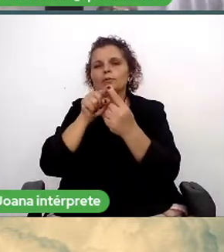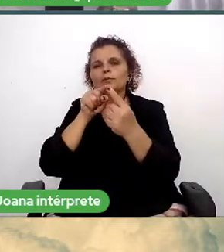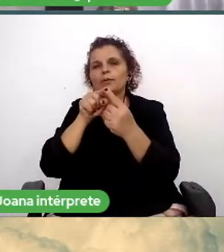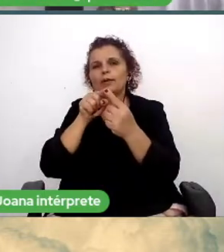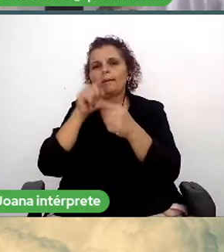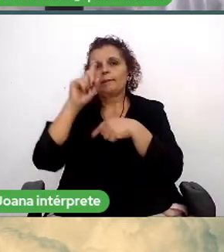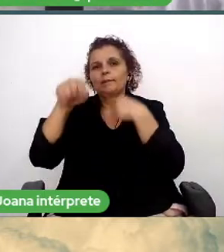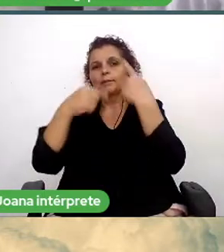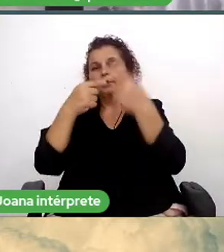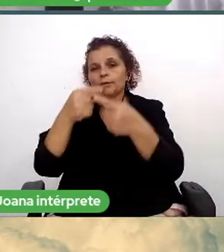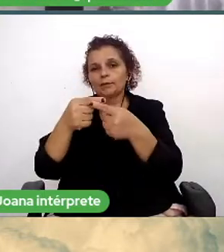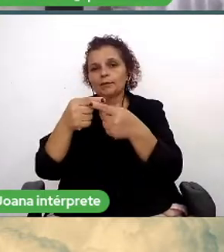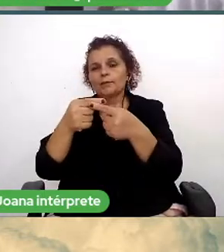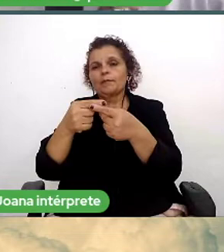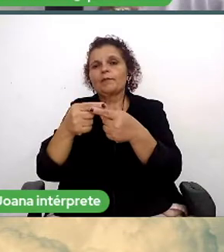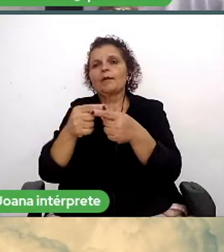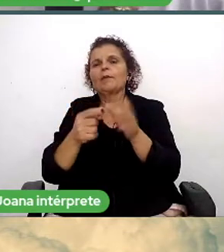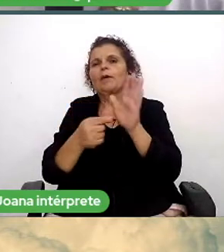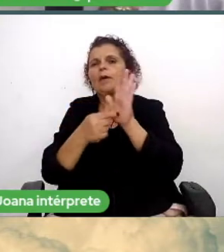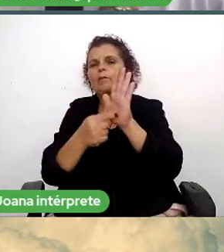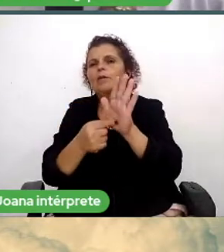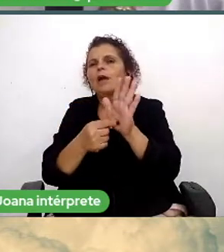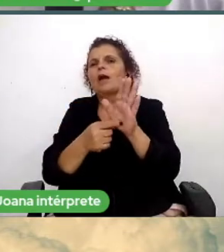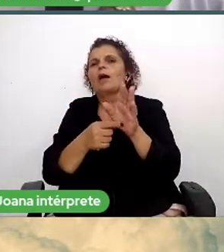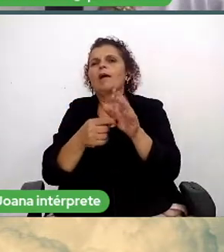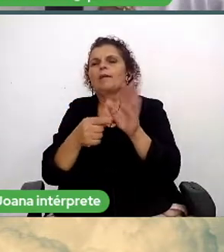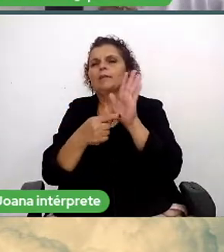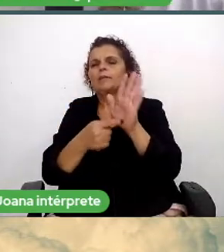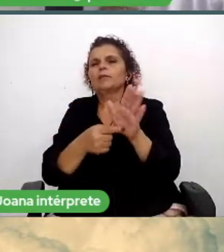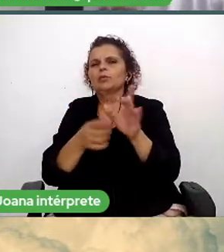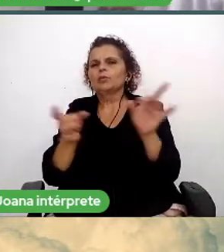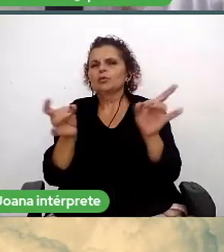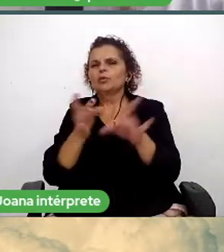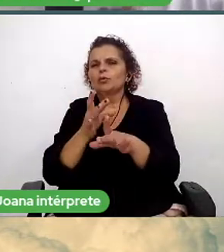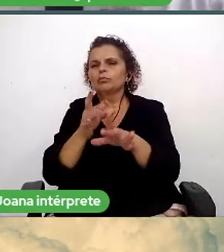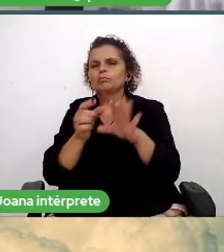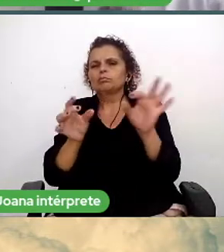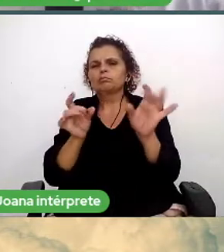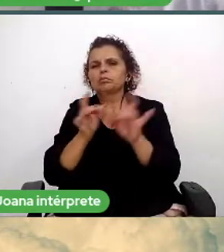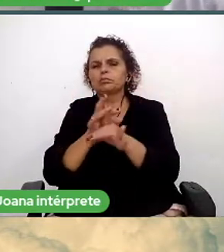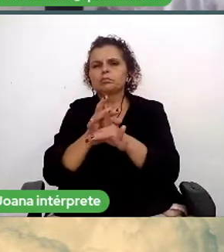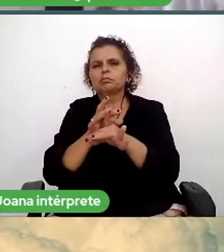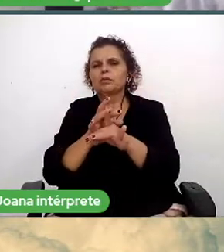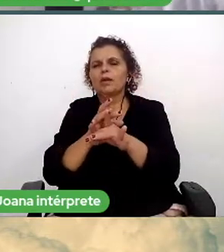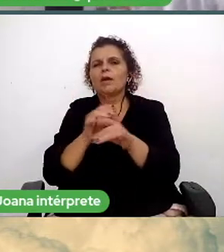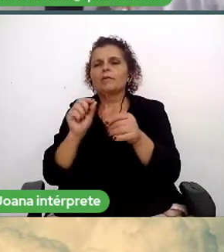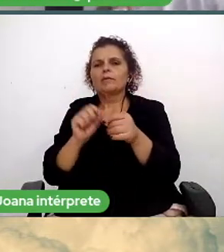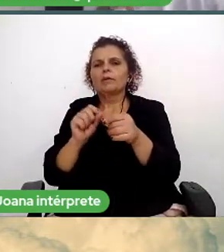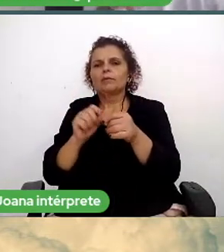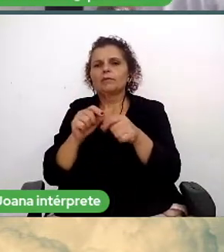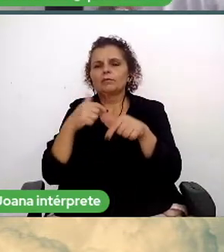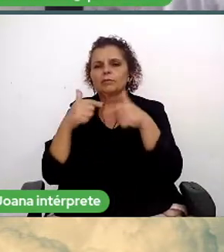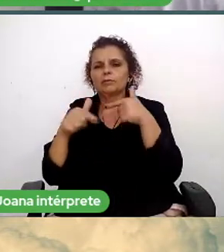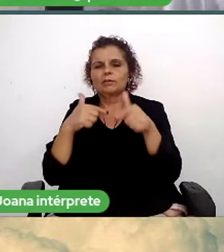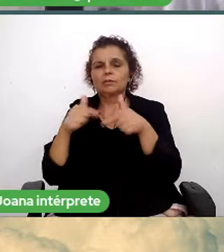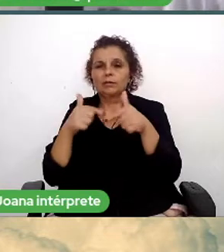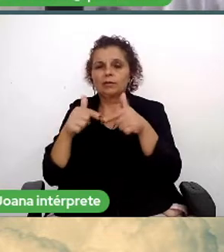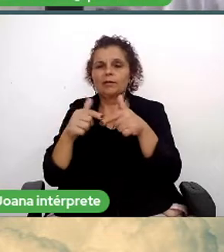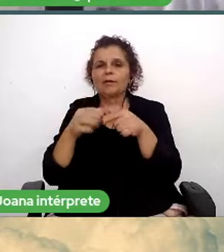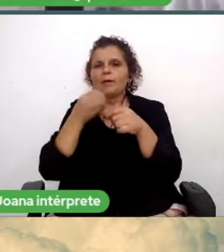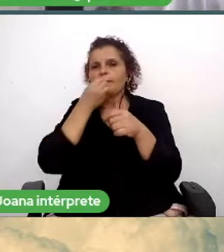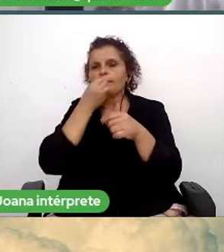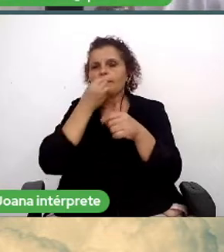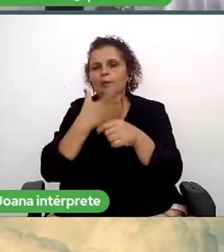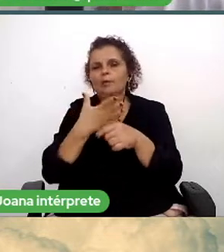próxima sprint, o time sai com todas as ferramentas para poder fazer o seu trabalho ali bem feito e se